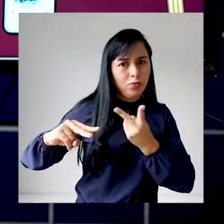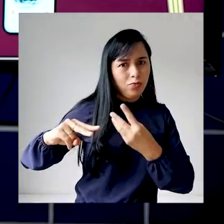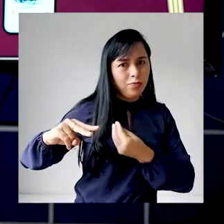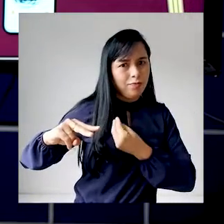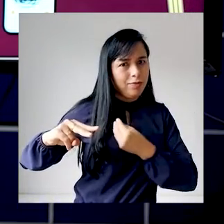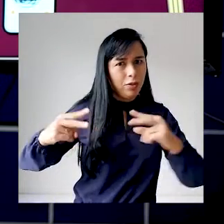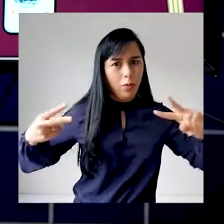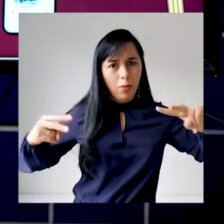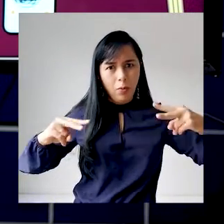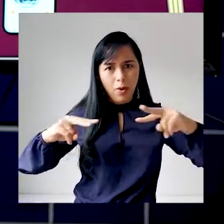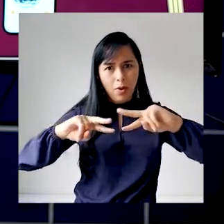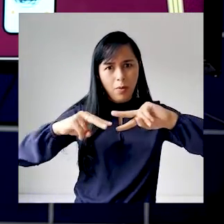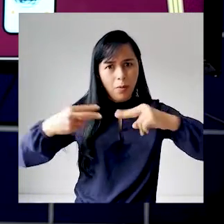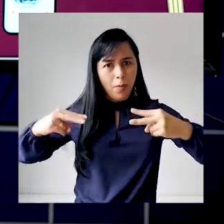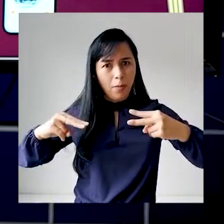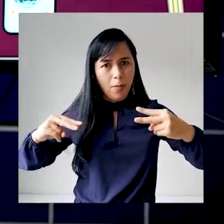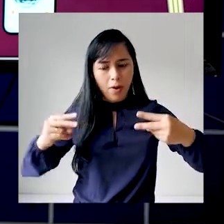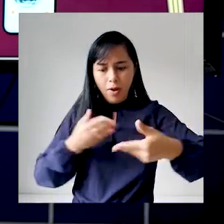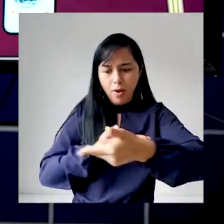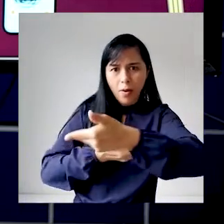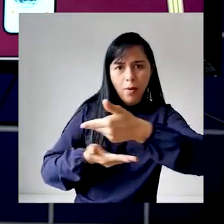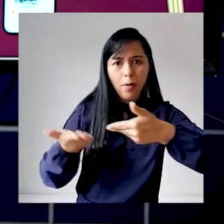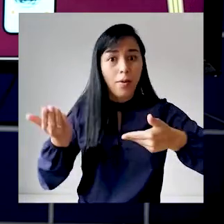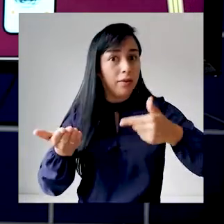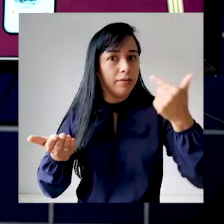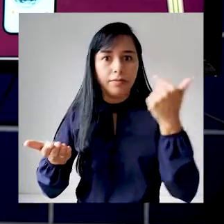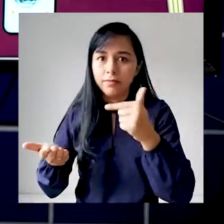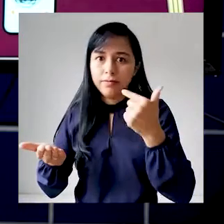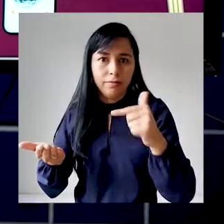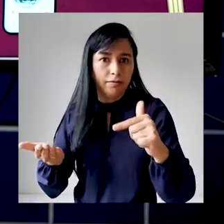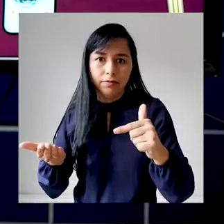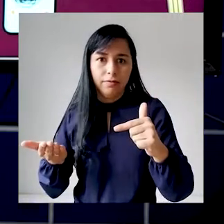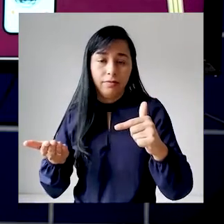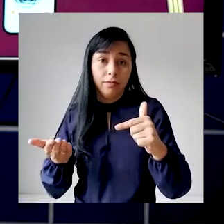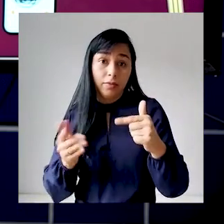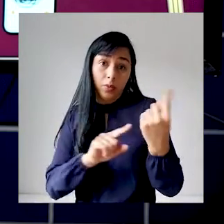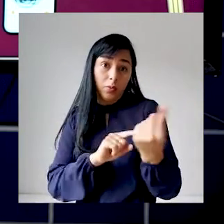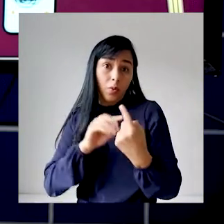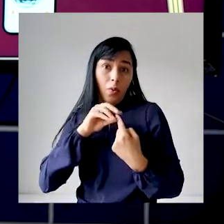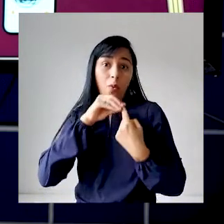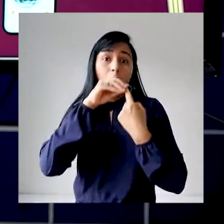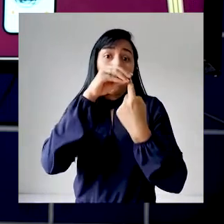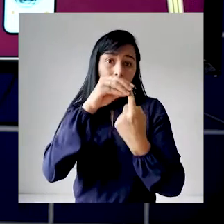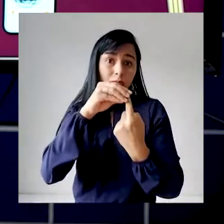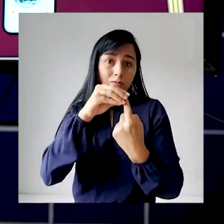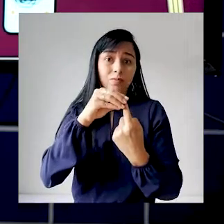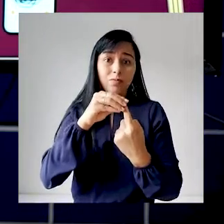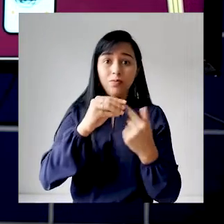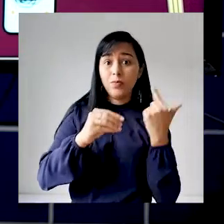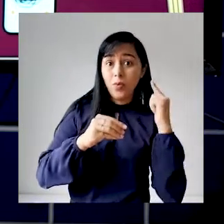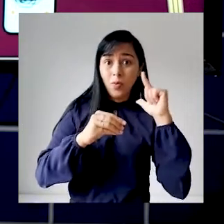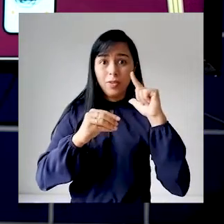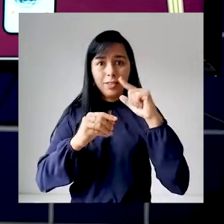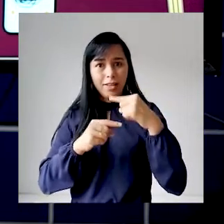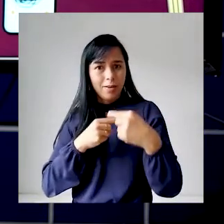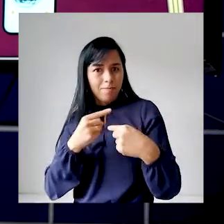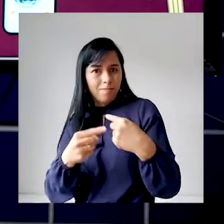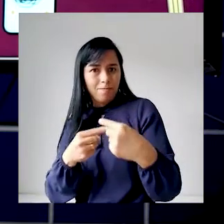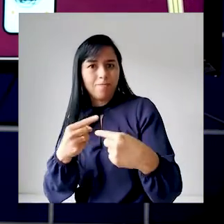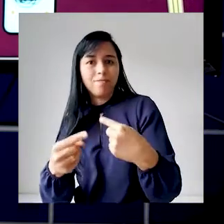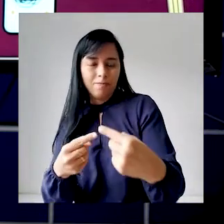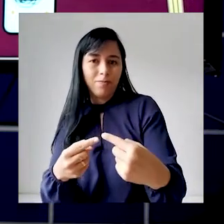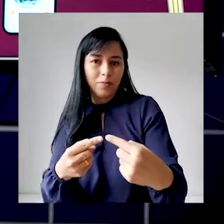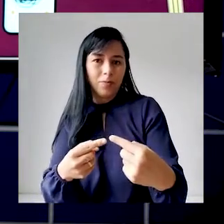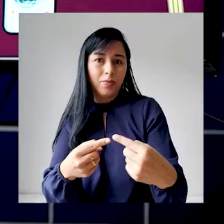o material que dá todas as características de um ser vivo. Dessa forma, todos os